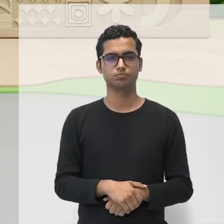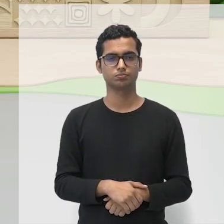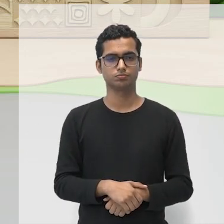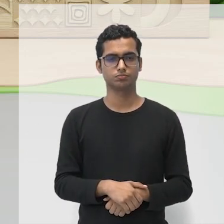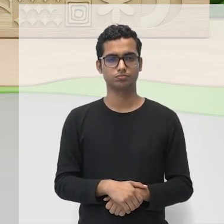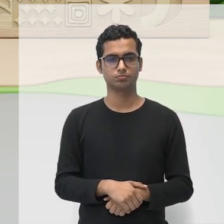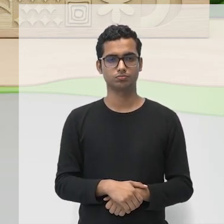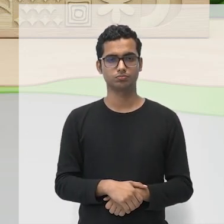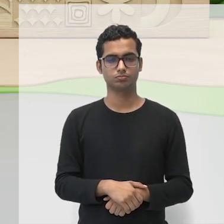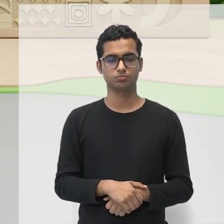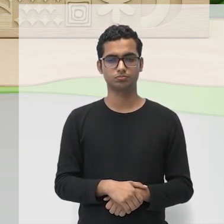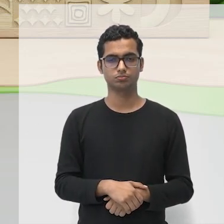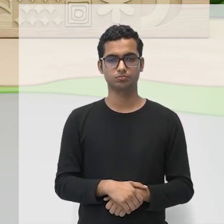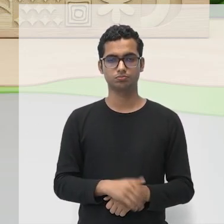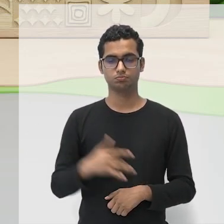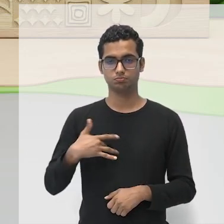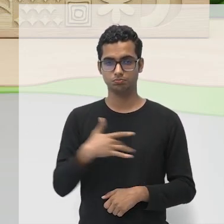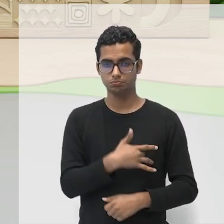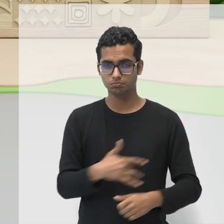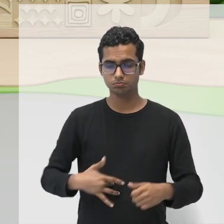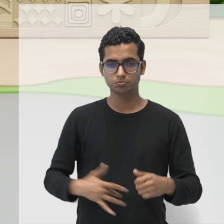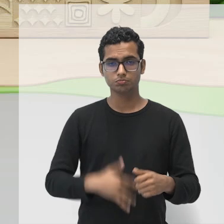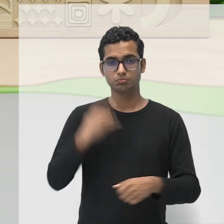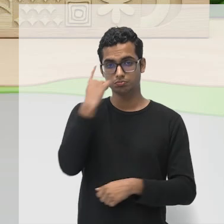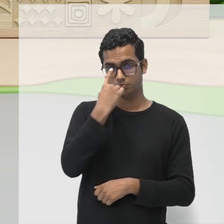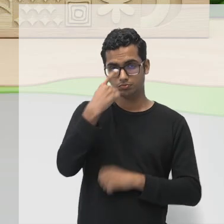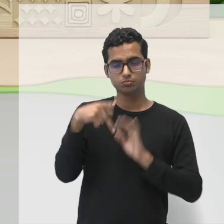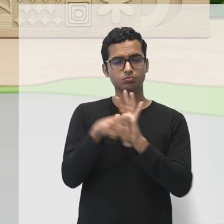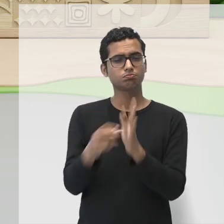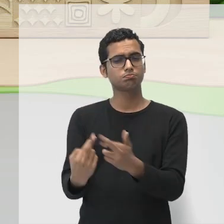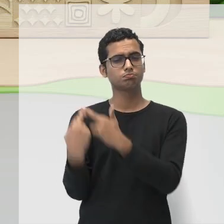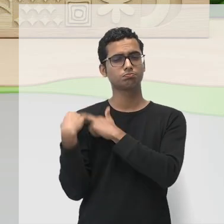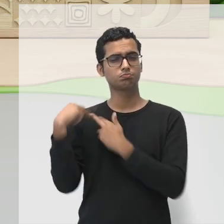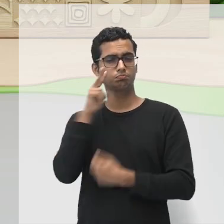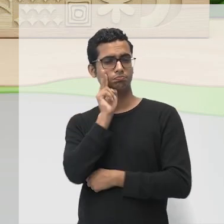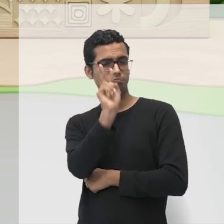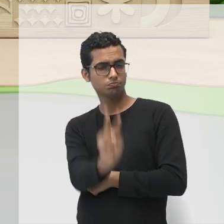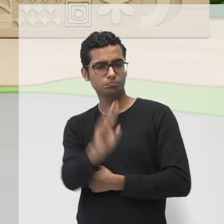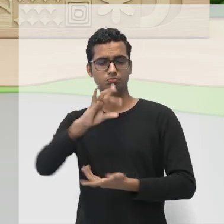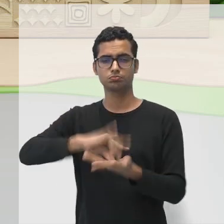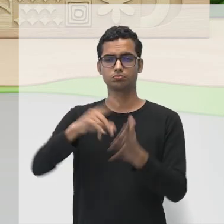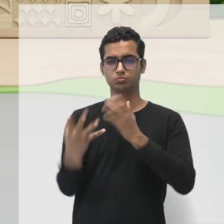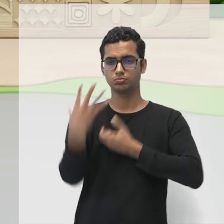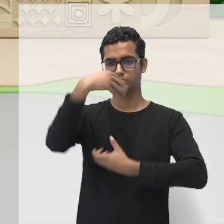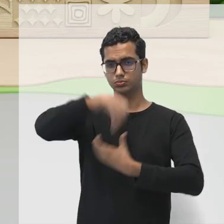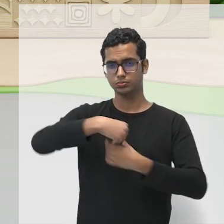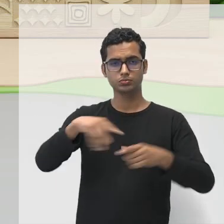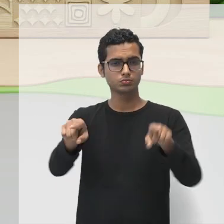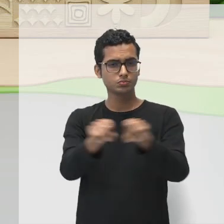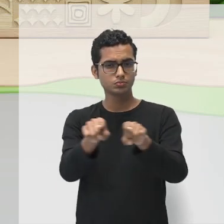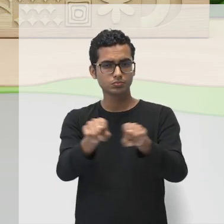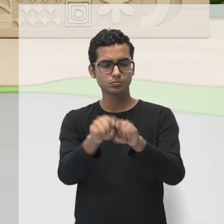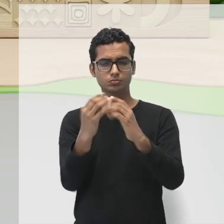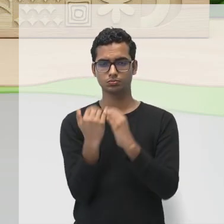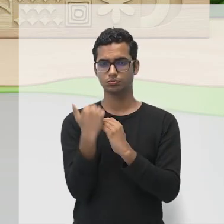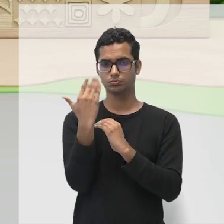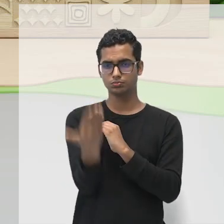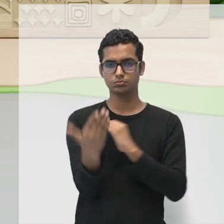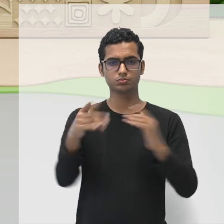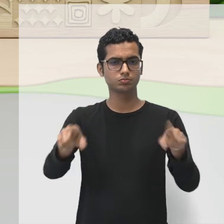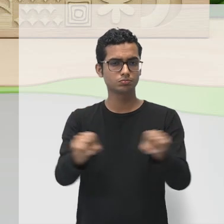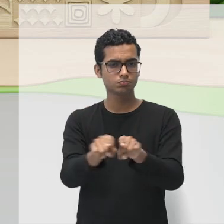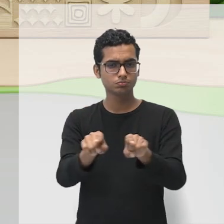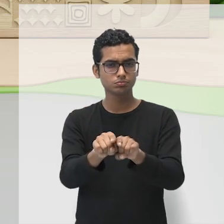órgão responsável pela visão, composto por partes internas e